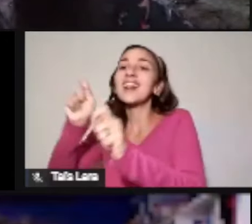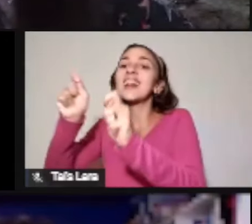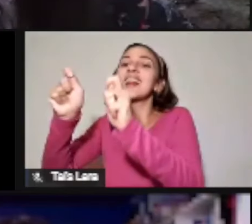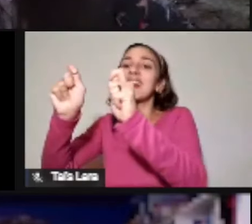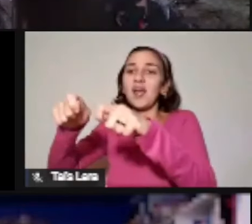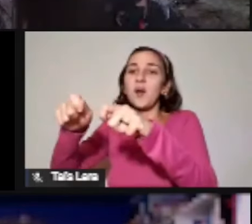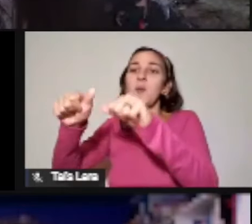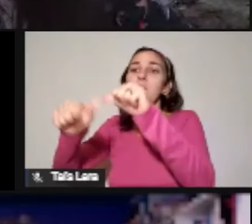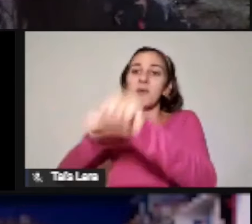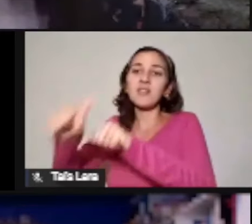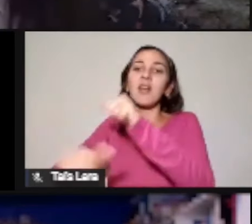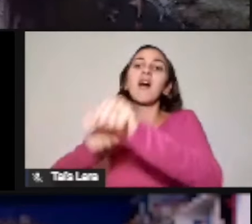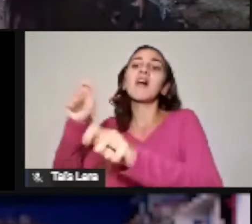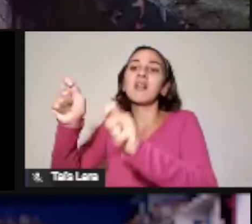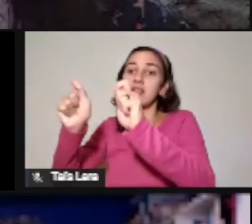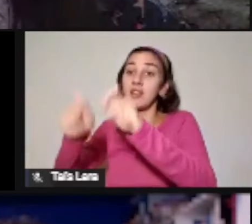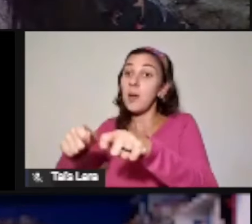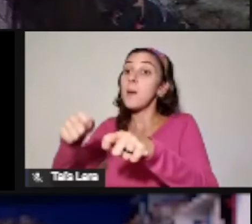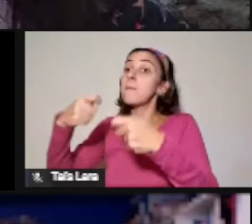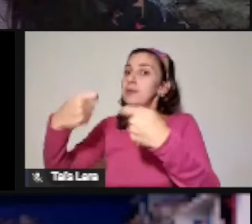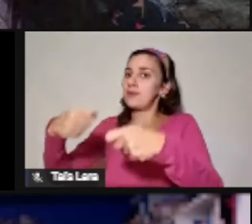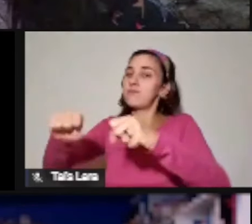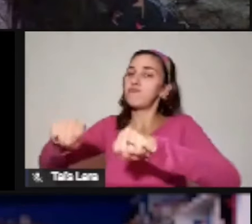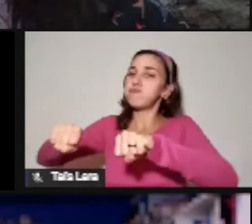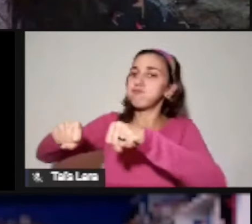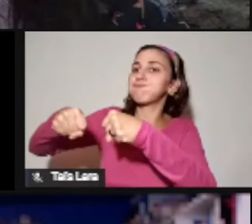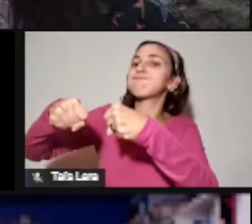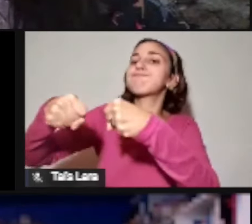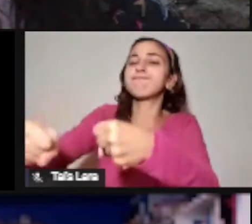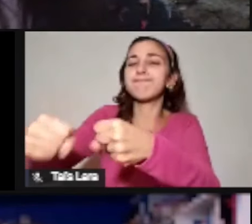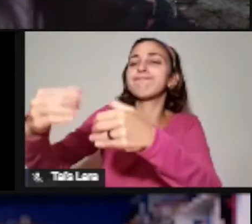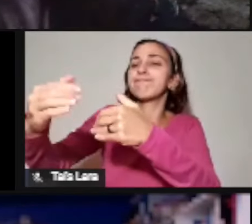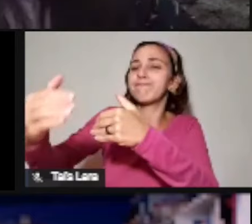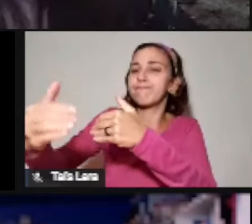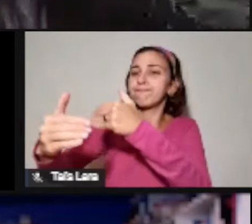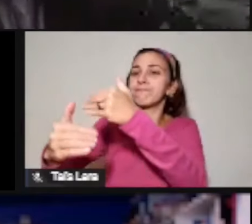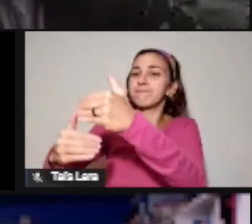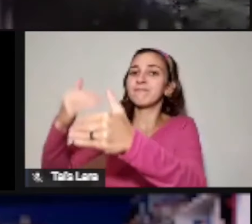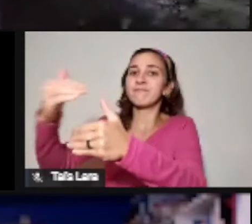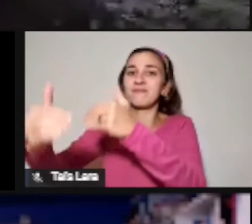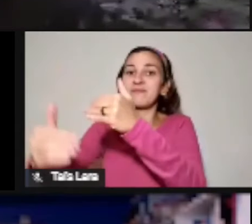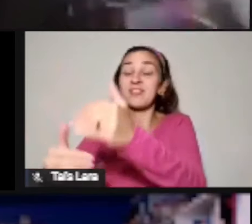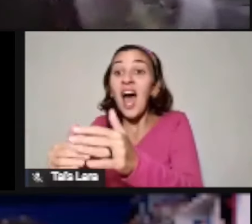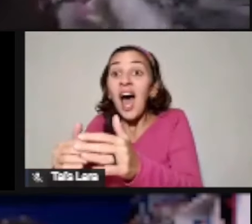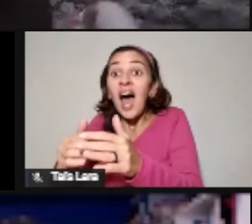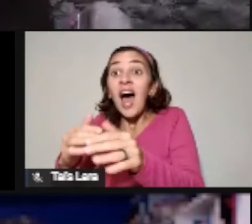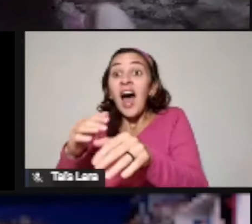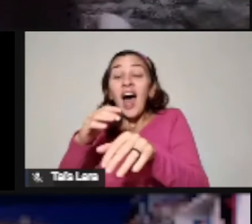mas você precisa fazer o esforço. Carol, olha a hora.